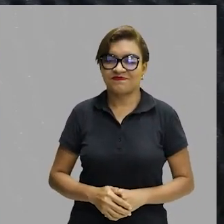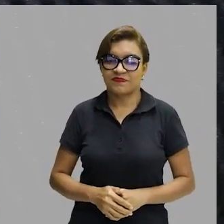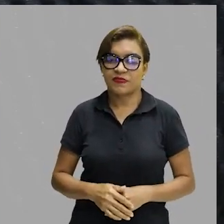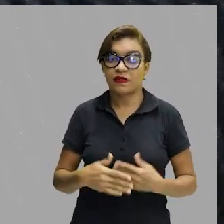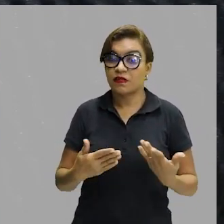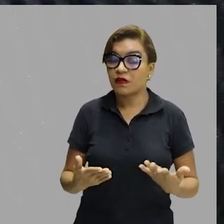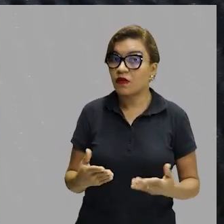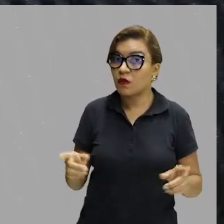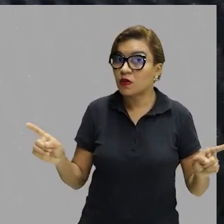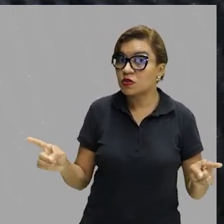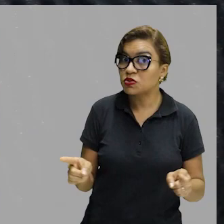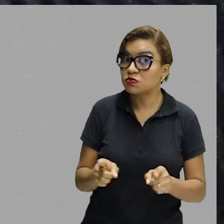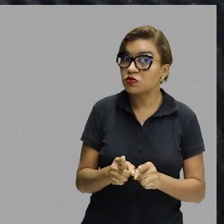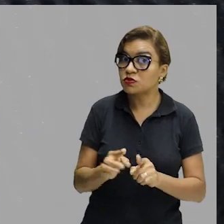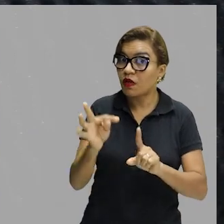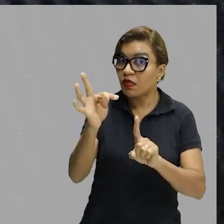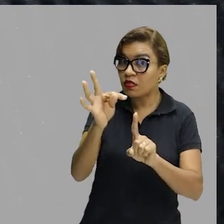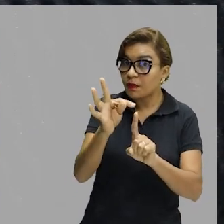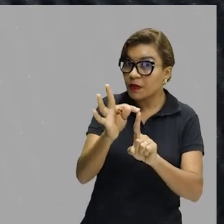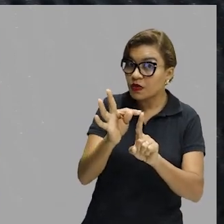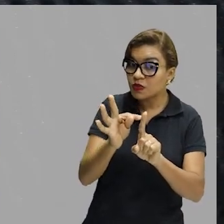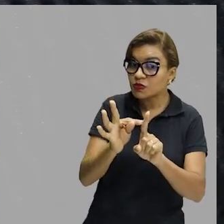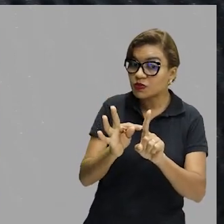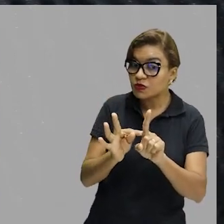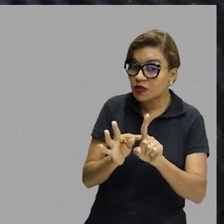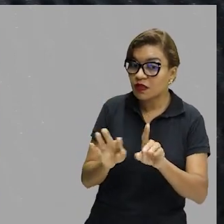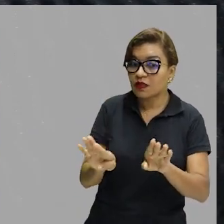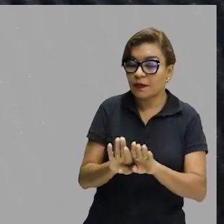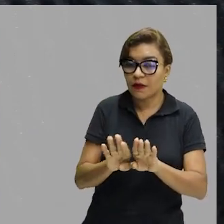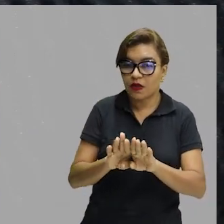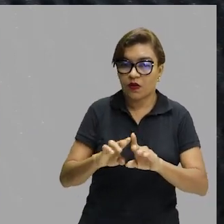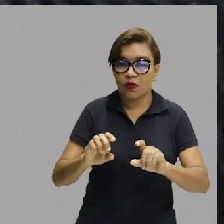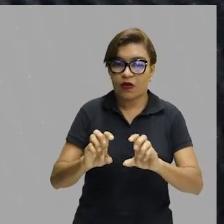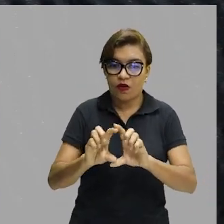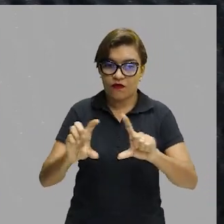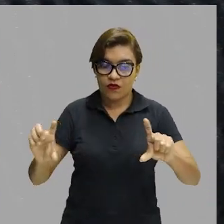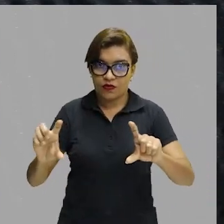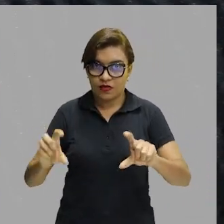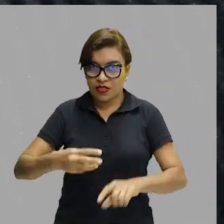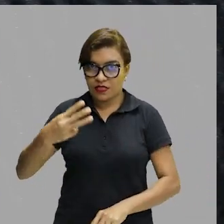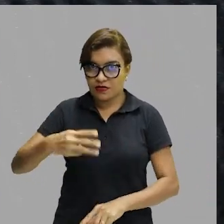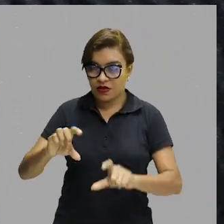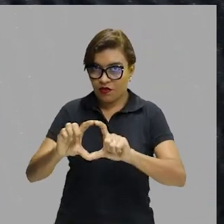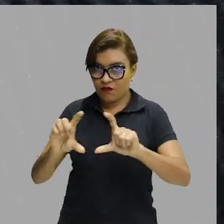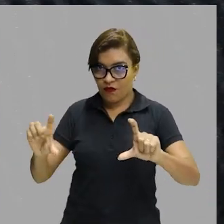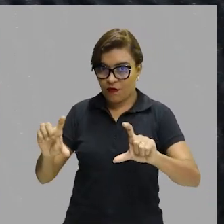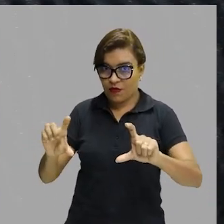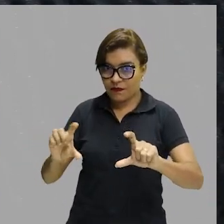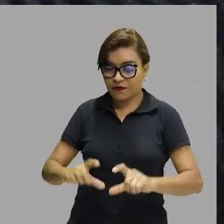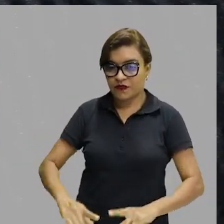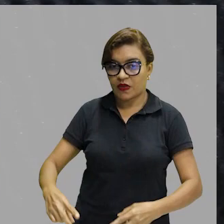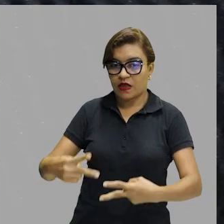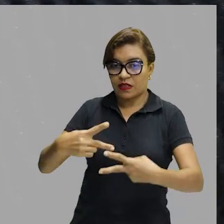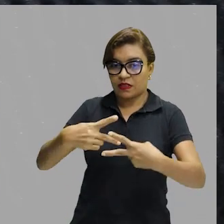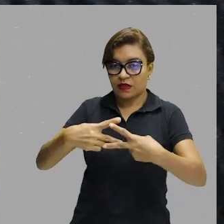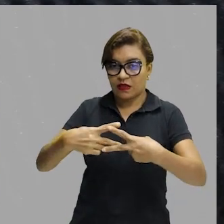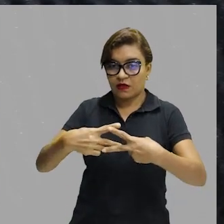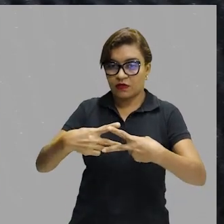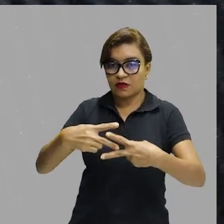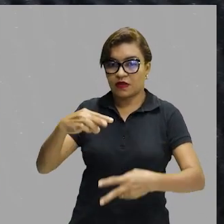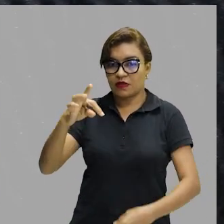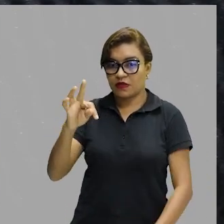E a diminuição da temperatura de congelamento, ΔTC, vai ser igual a